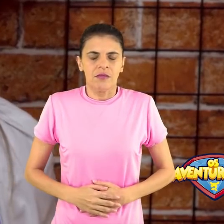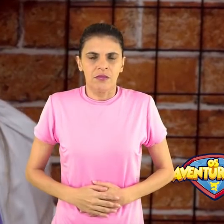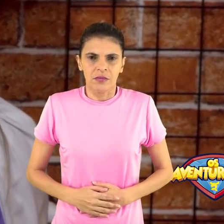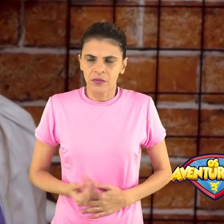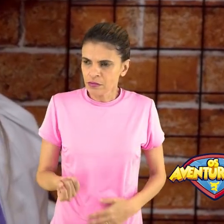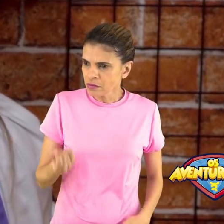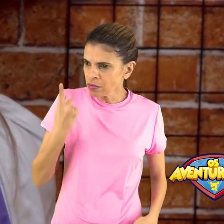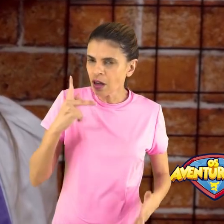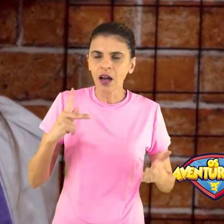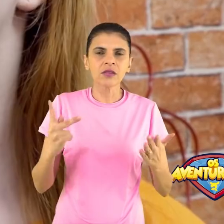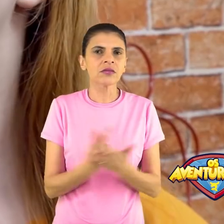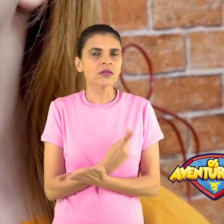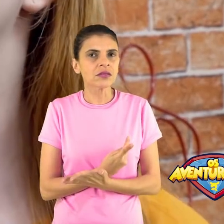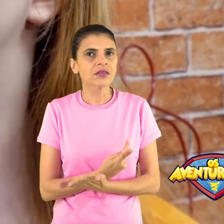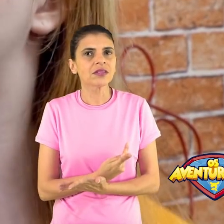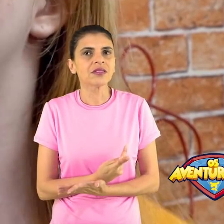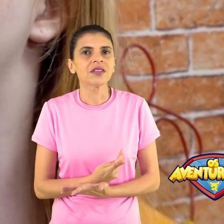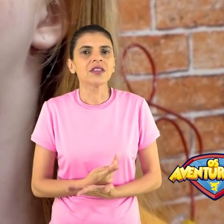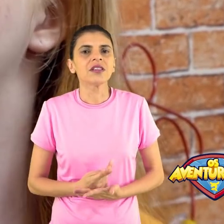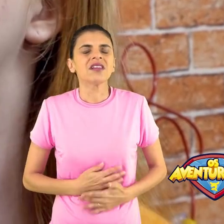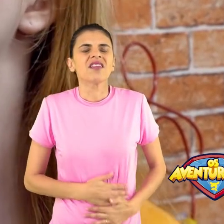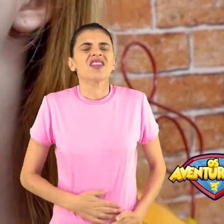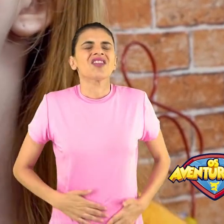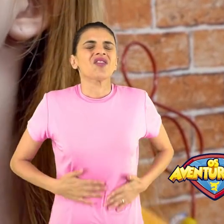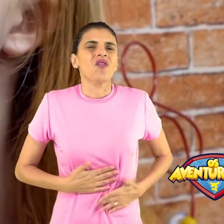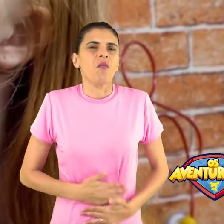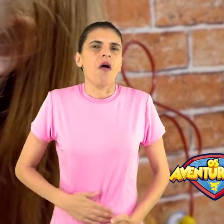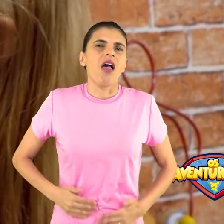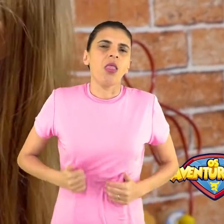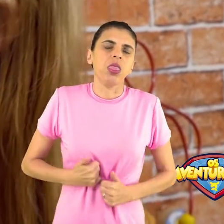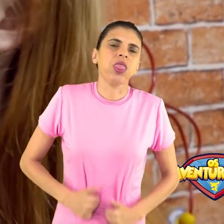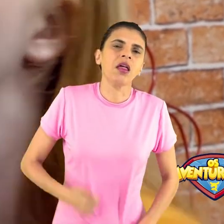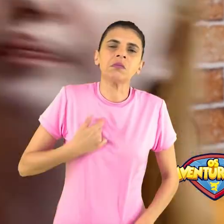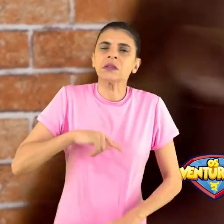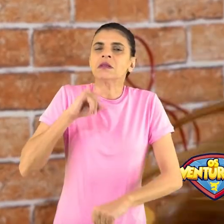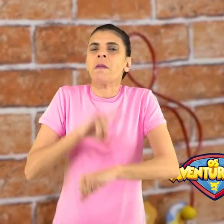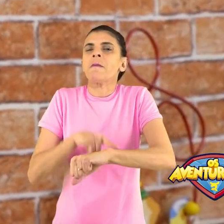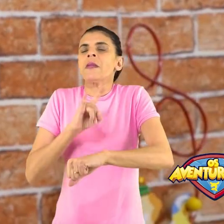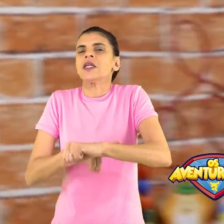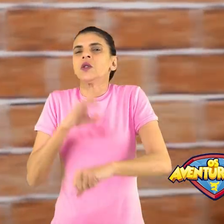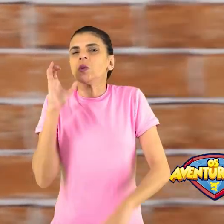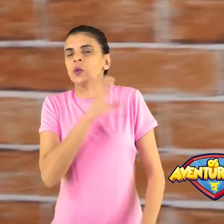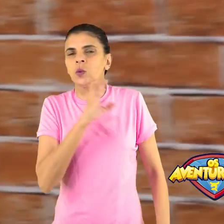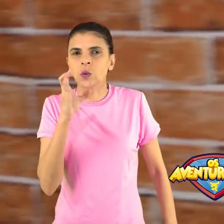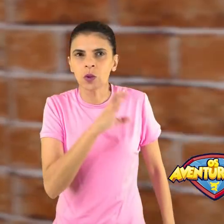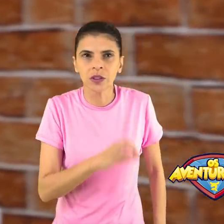Manu, o que aconteceu? Muita dor de barriga. Eu preciso do banheiro.